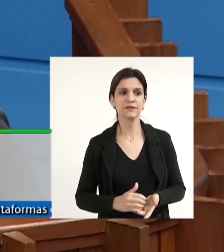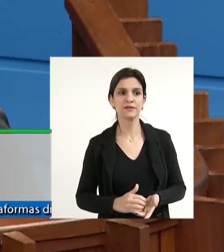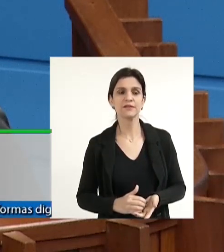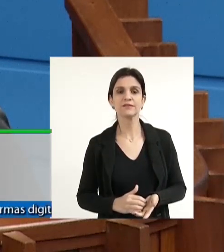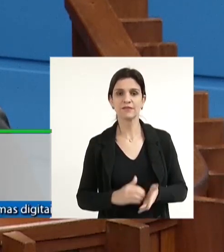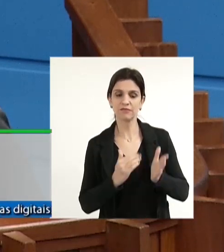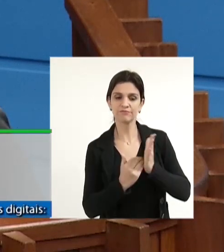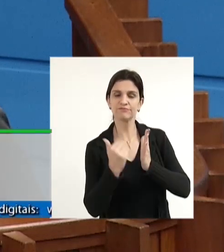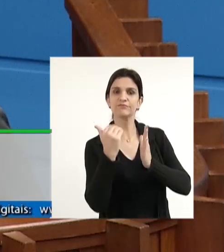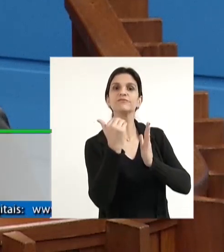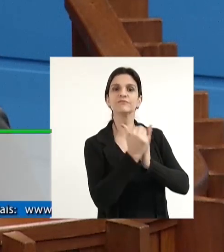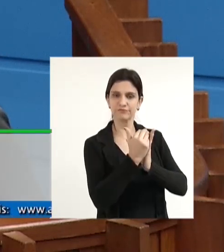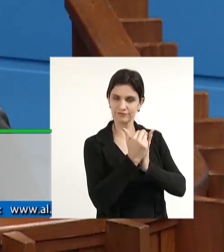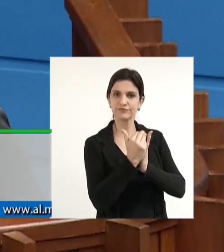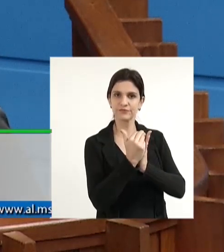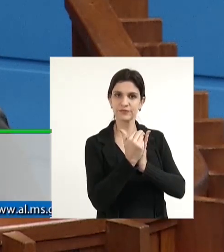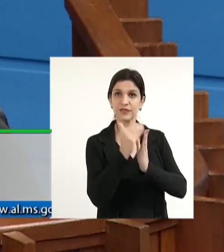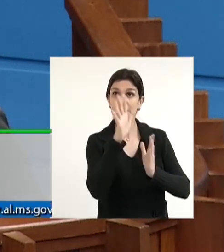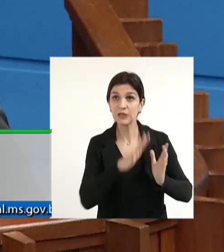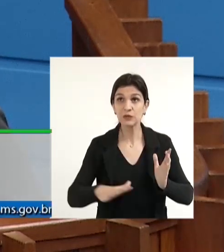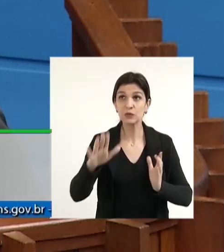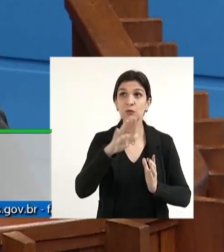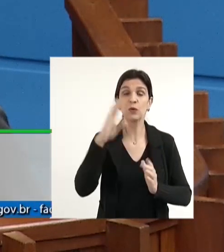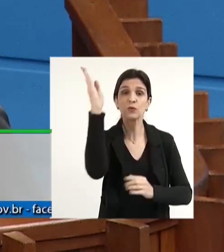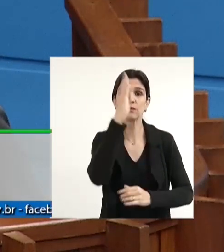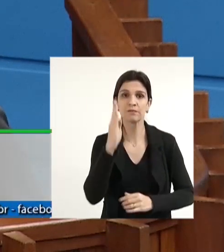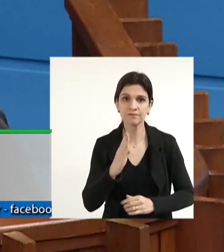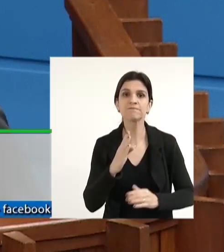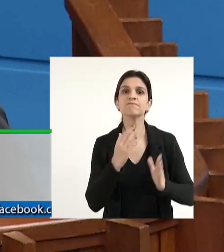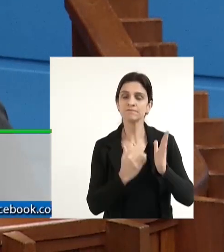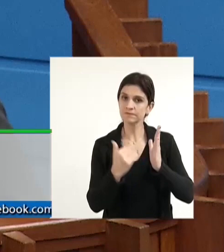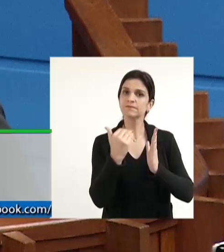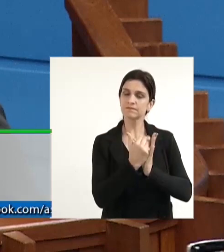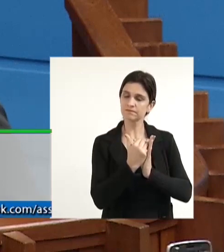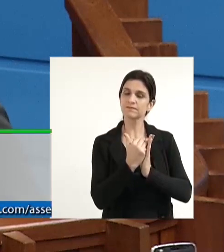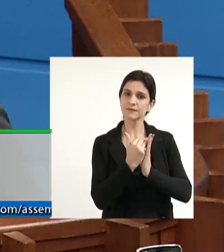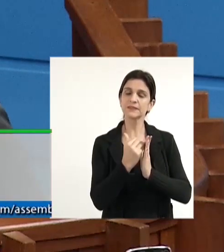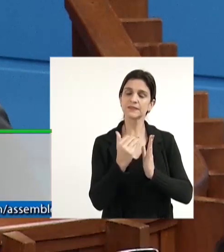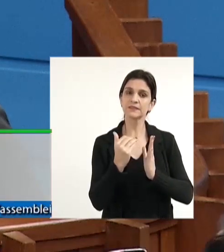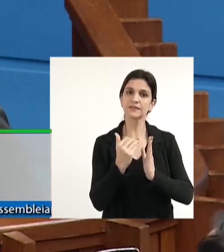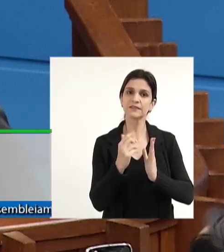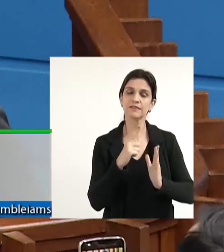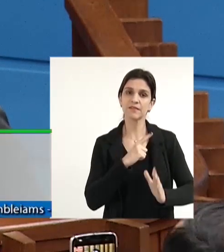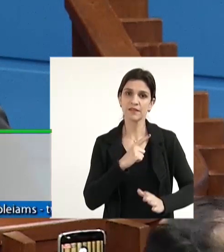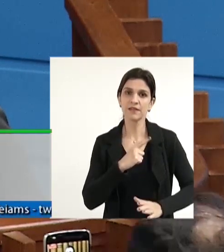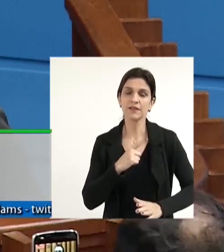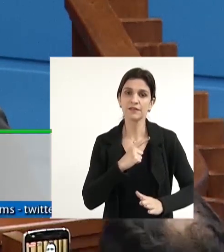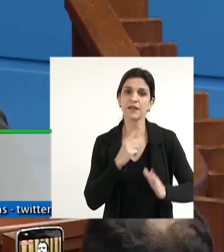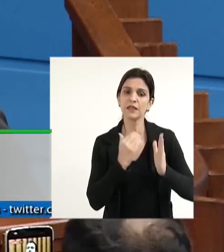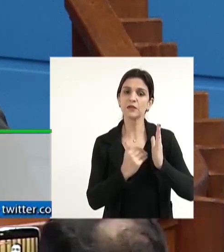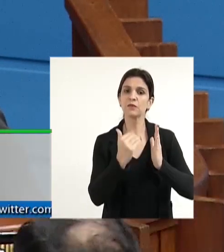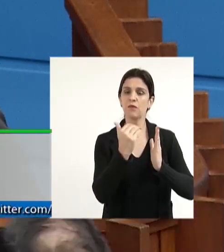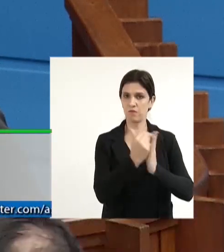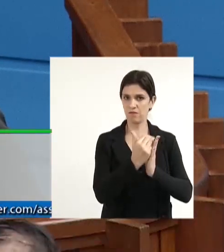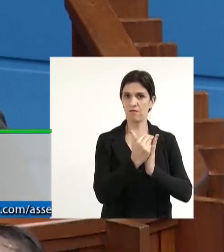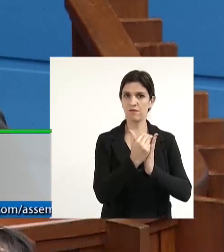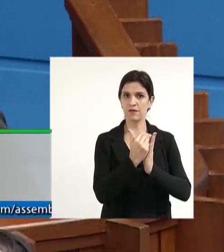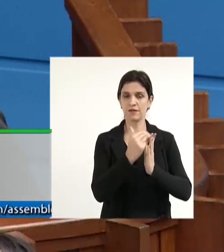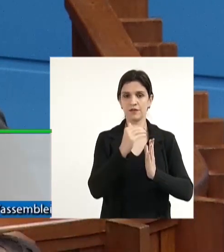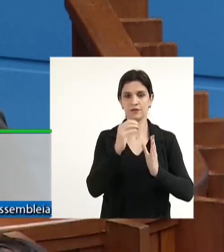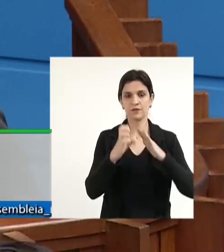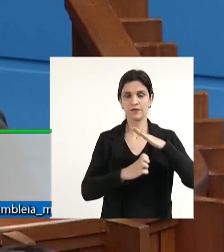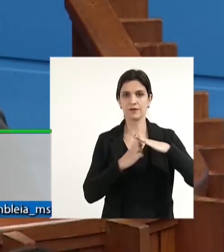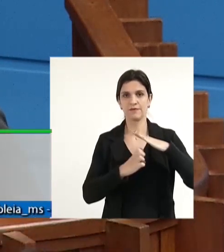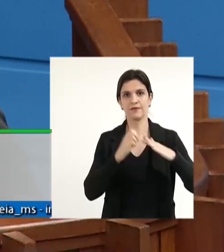o reajuste das contas de energia de todo o país. É exatamente quando a ANEEL, a Agência Nacional de Energia